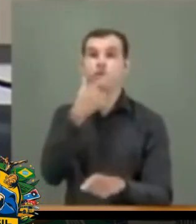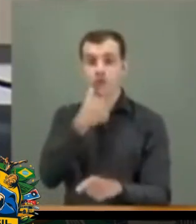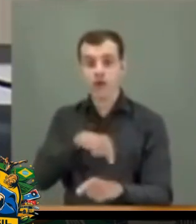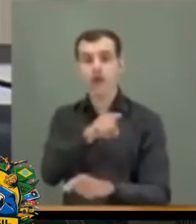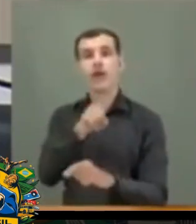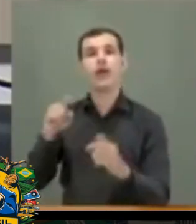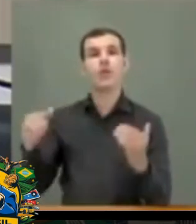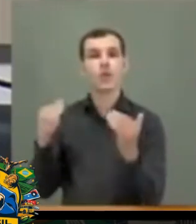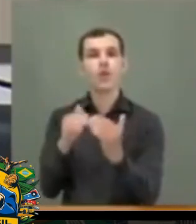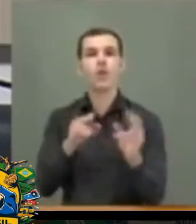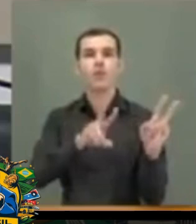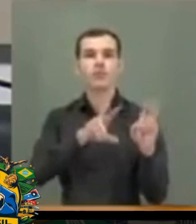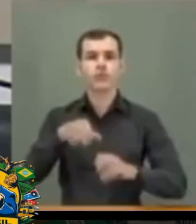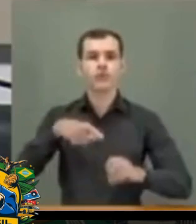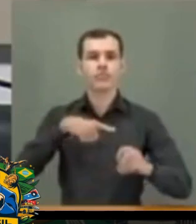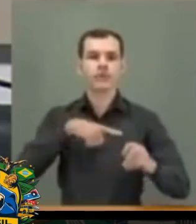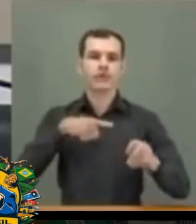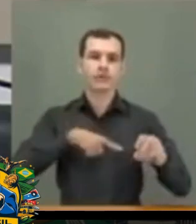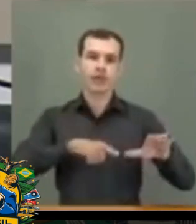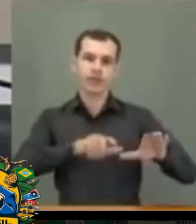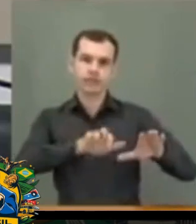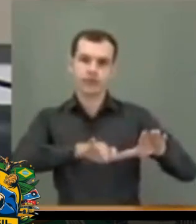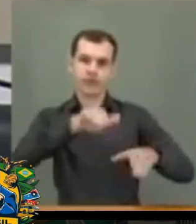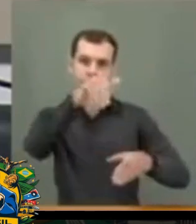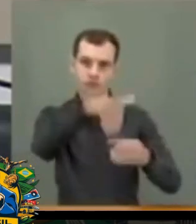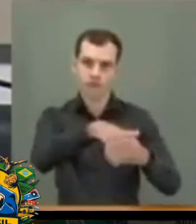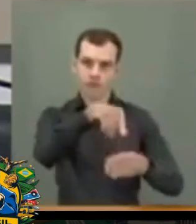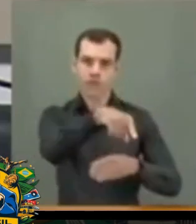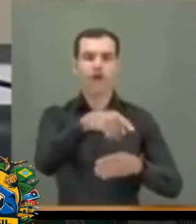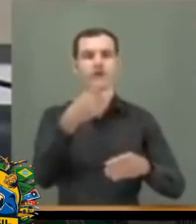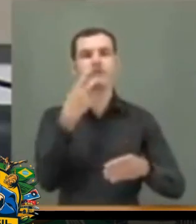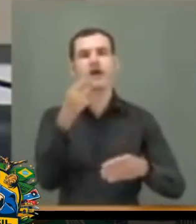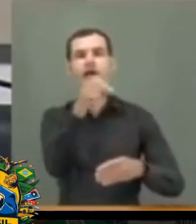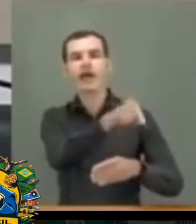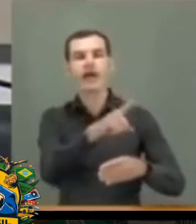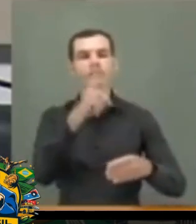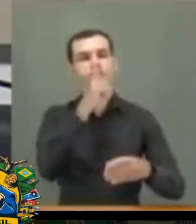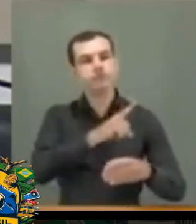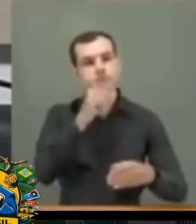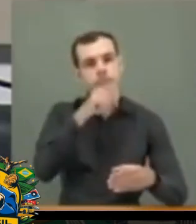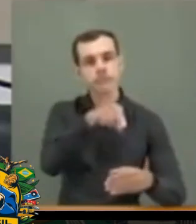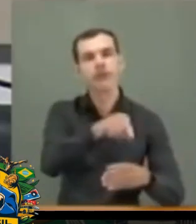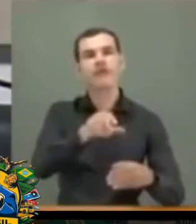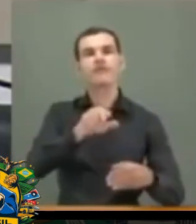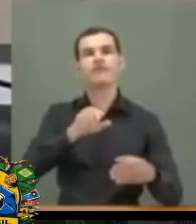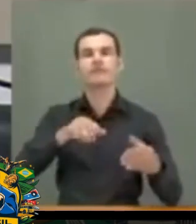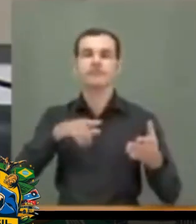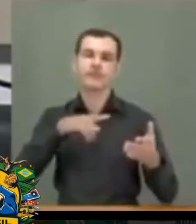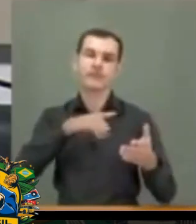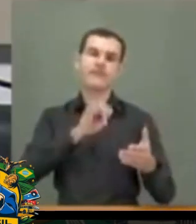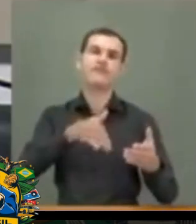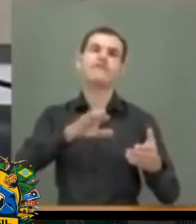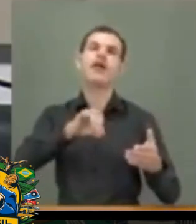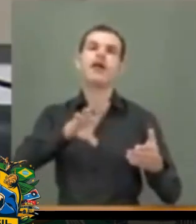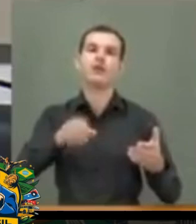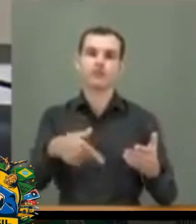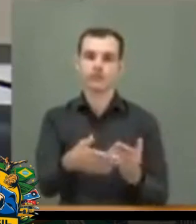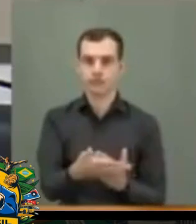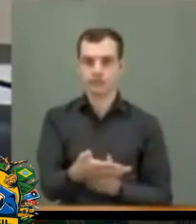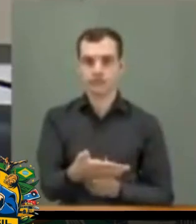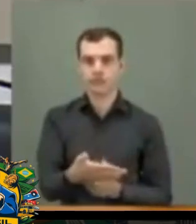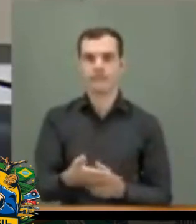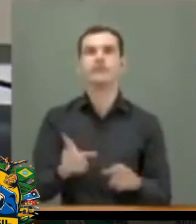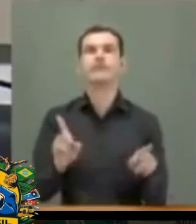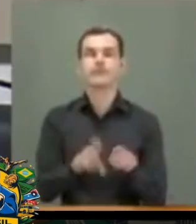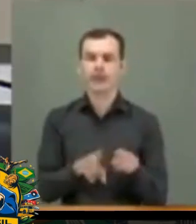fraudada. Além disto, ele gravou um vídeo, tem na rede social dele, com uma pessoa que tem mandado de... Quem é essa pessoa?